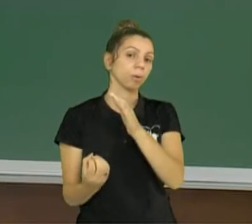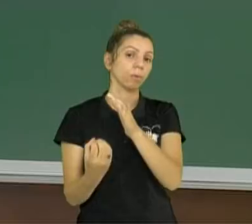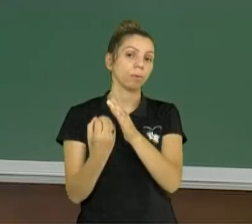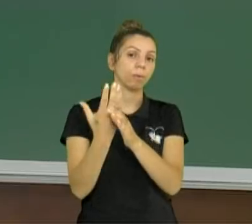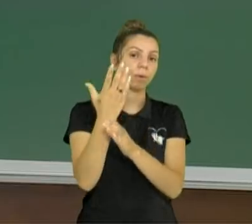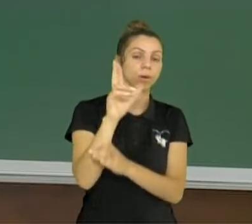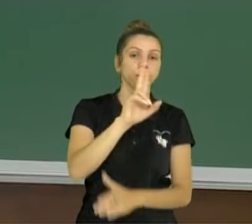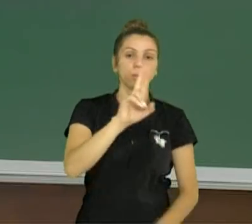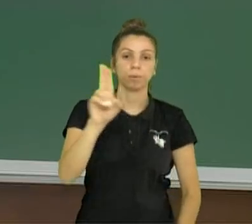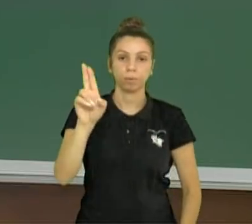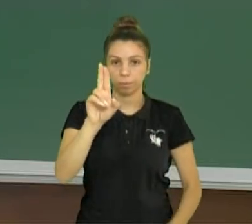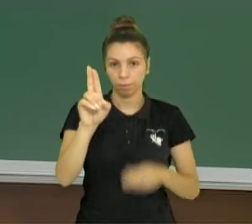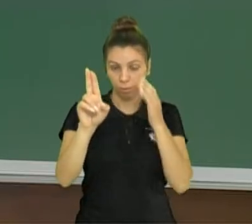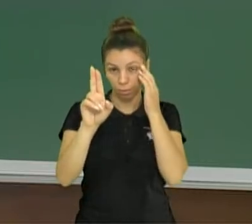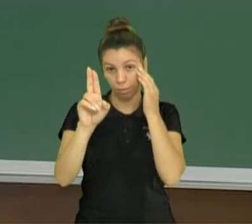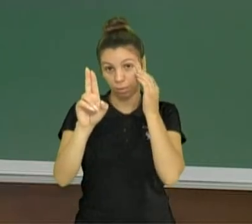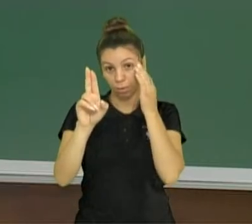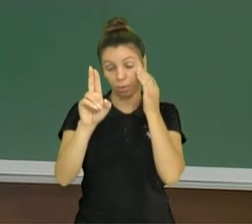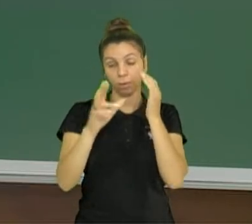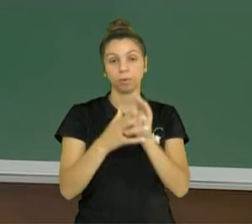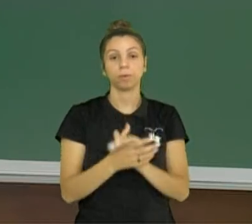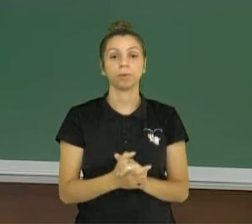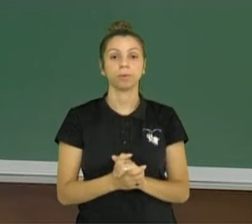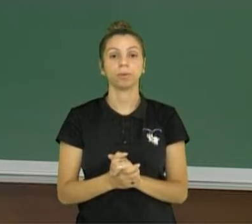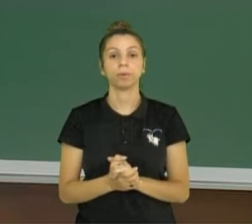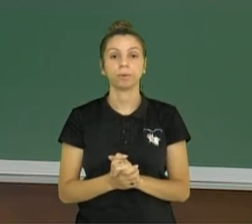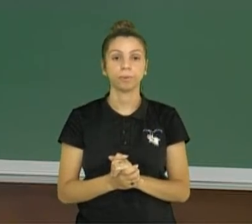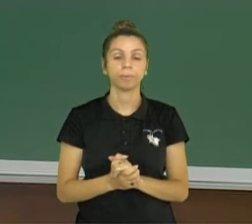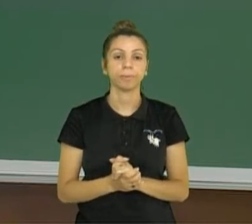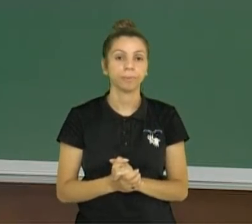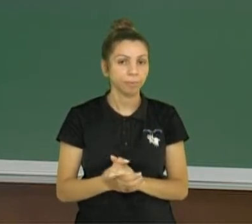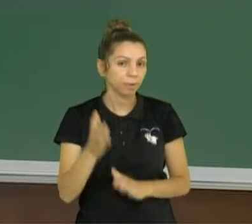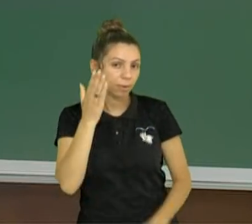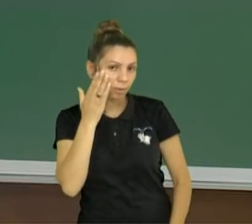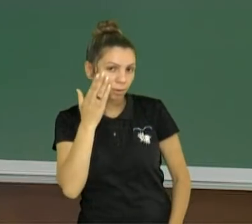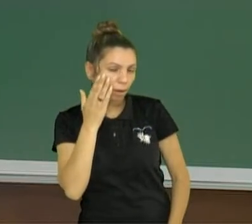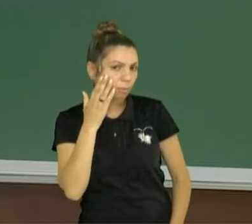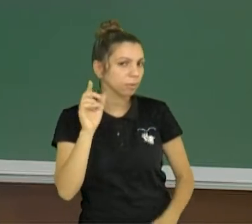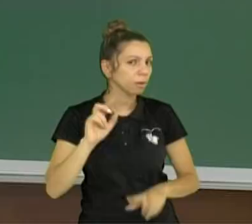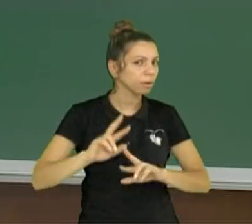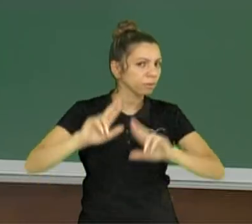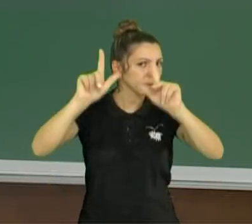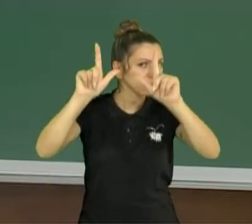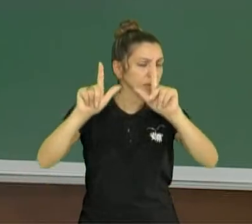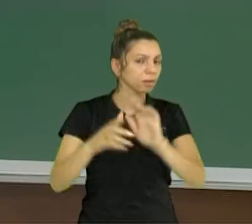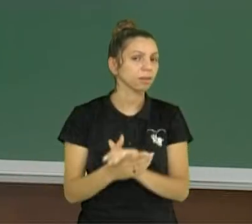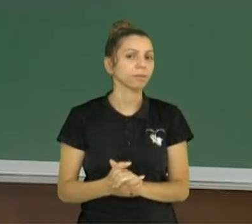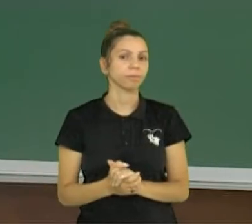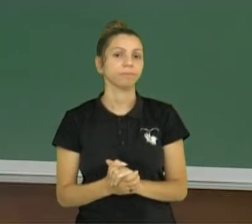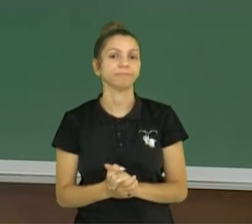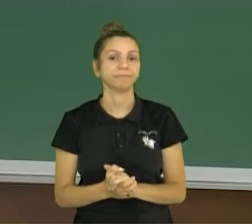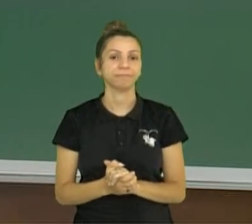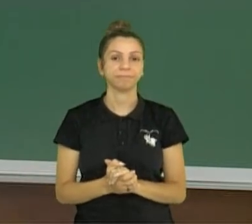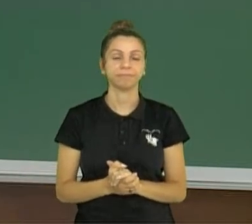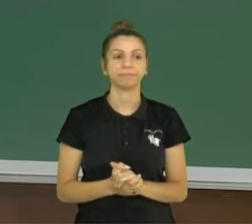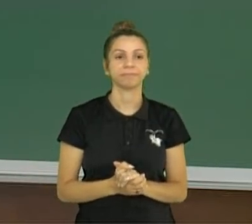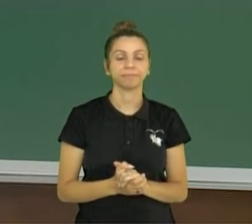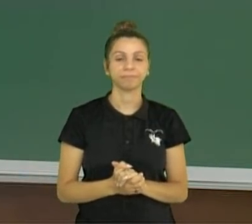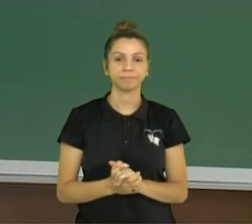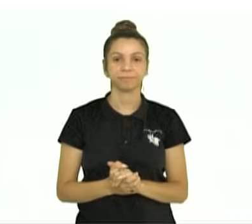nomenclaturas que nós conhecemos. Executivo, legislativo, judiciário. Sabem as diferenças? Vocês vão aprender comigo nessa aula de hoje, beleza?